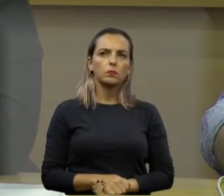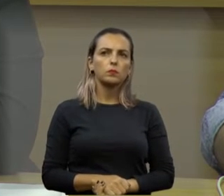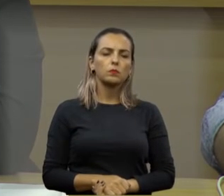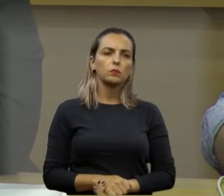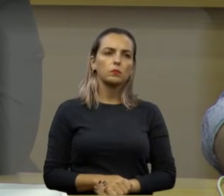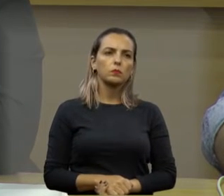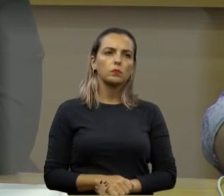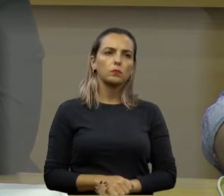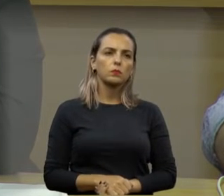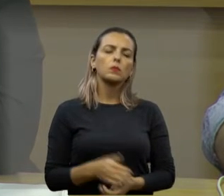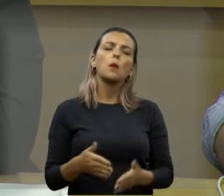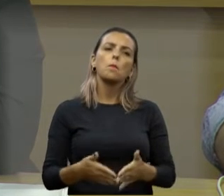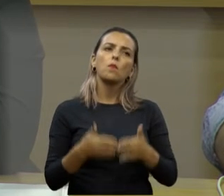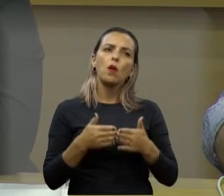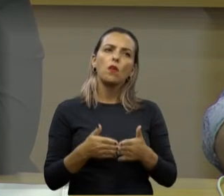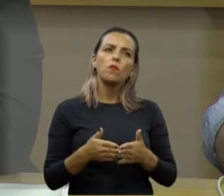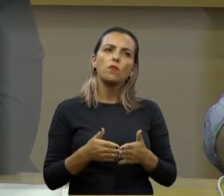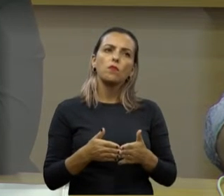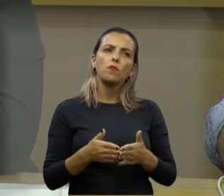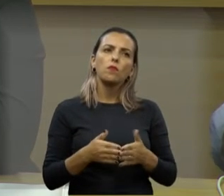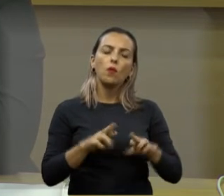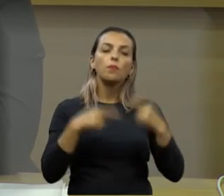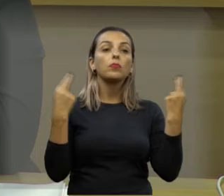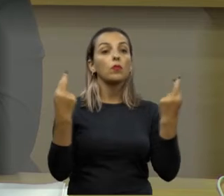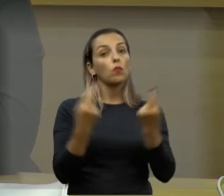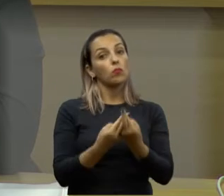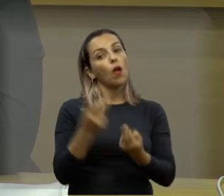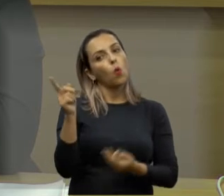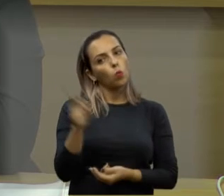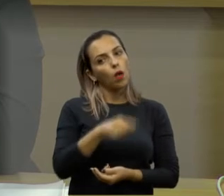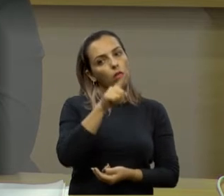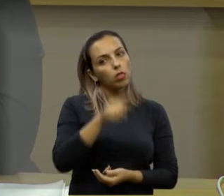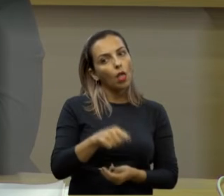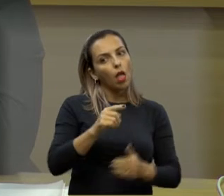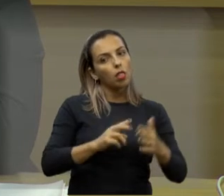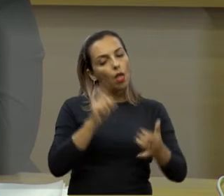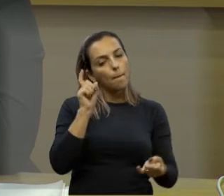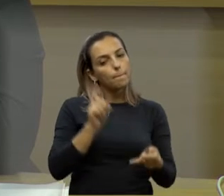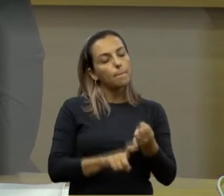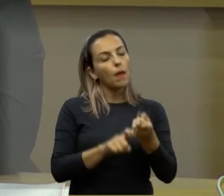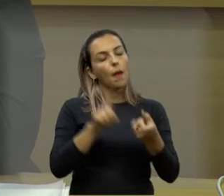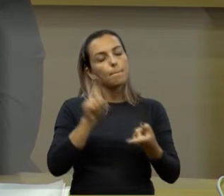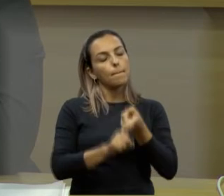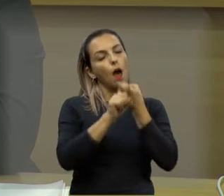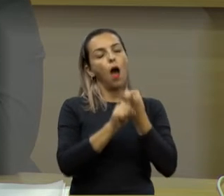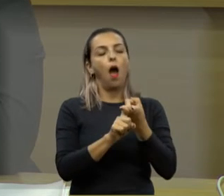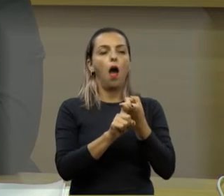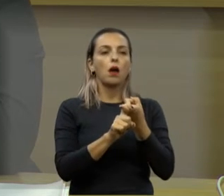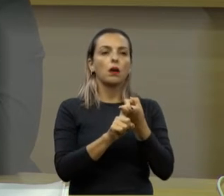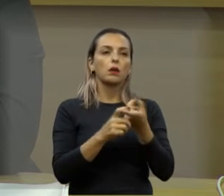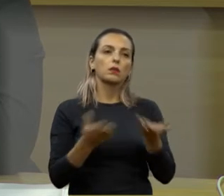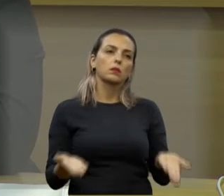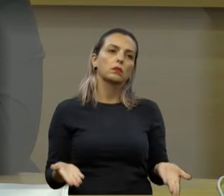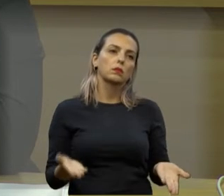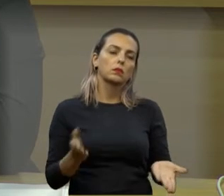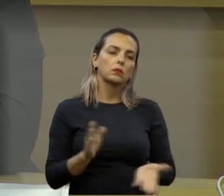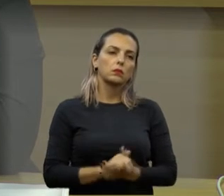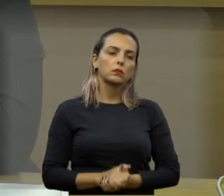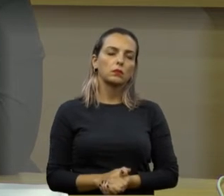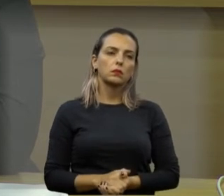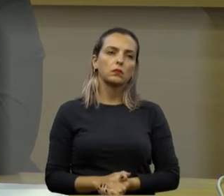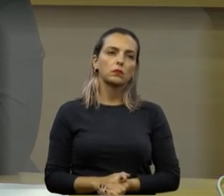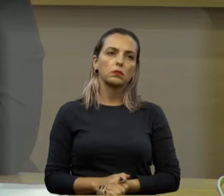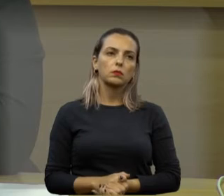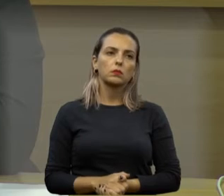vamos pedir suspensão da sessão então aí faz uma conversa mas coletivas não